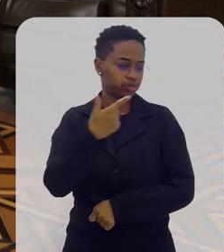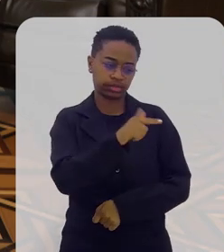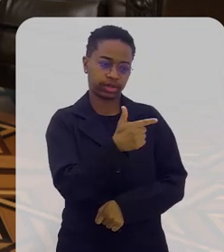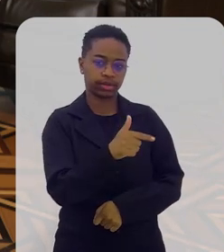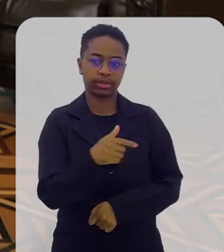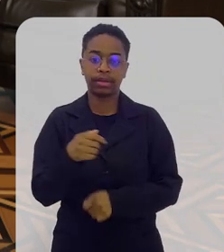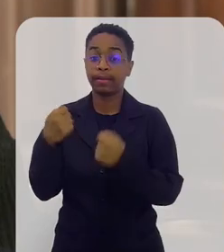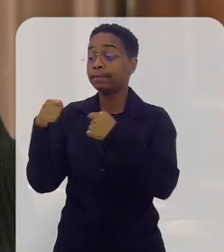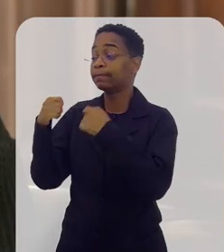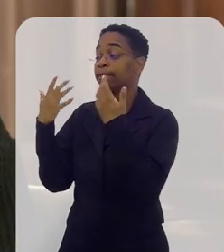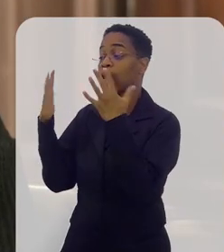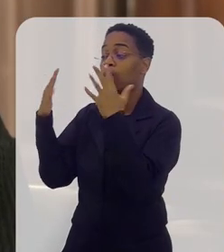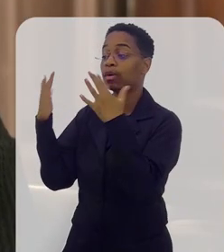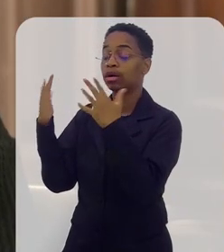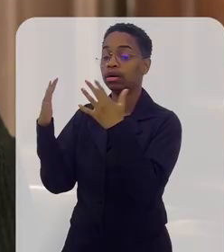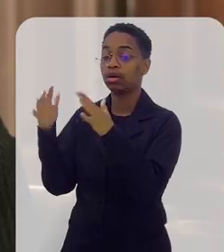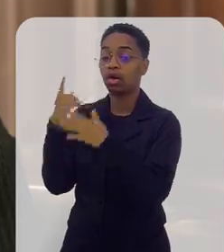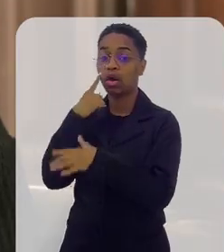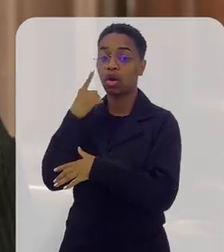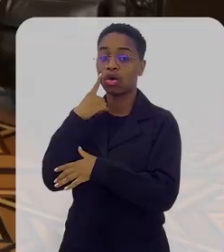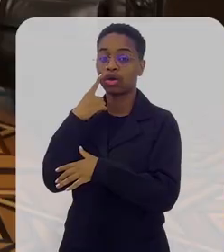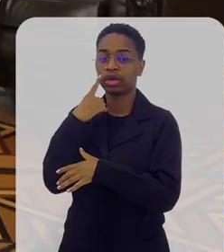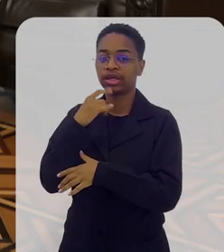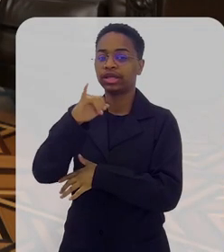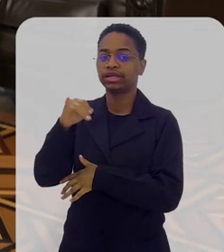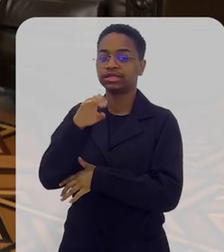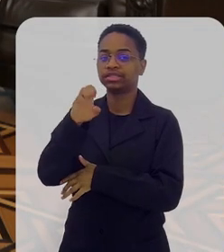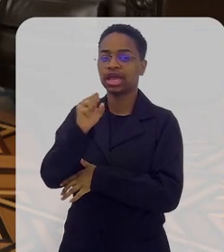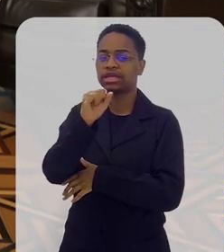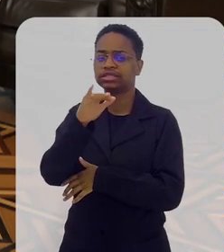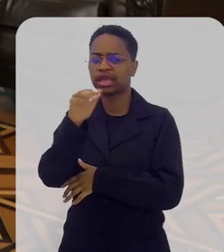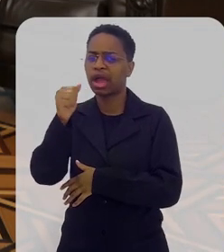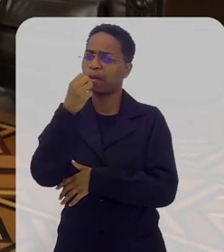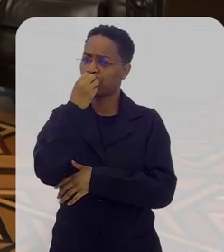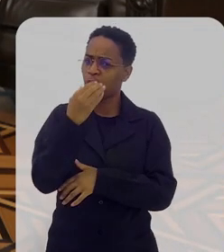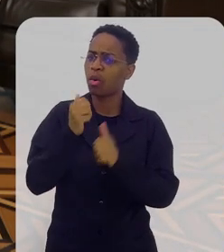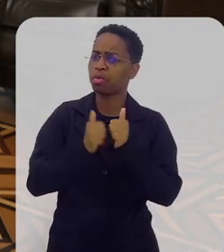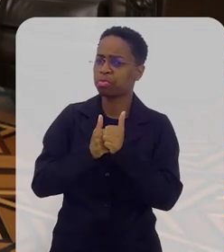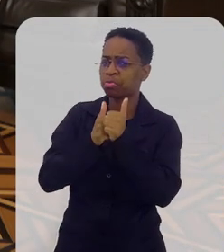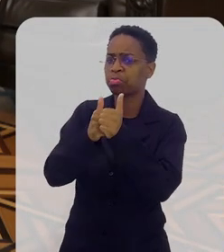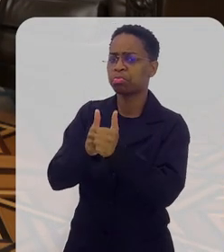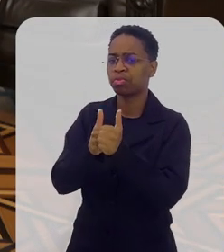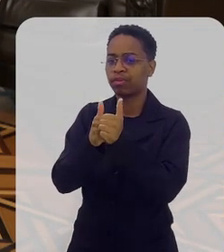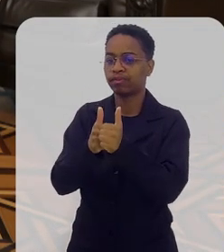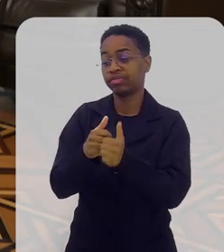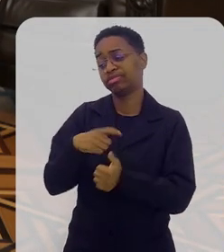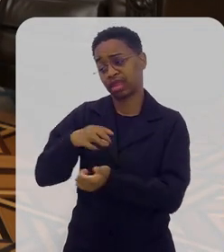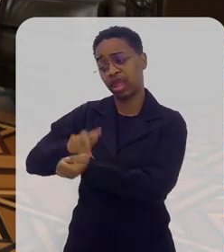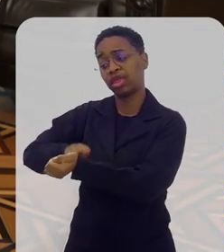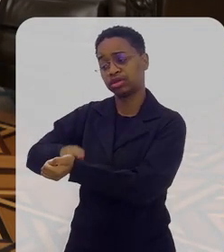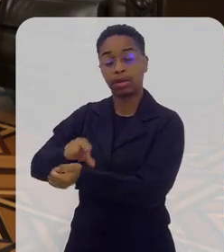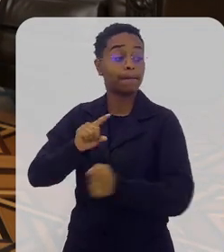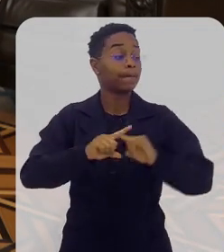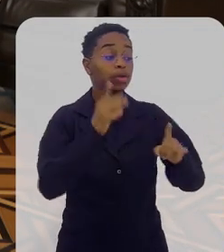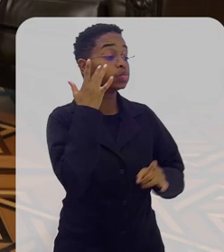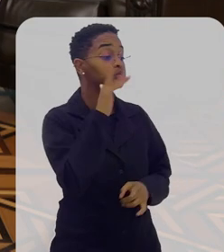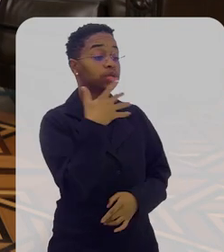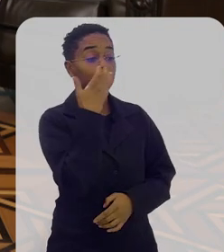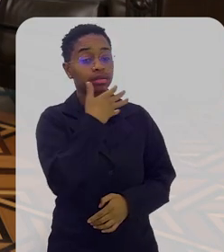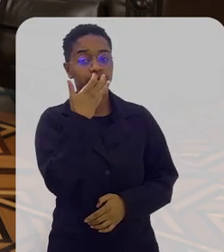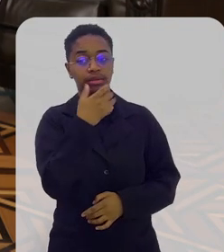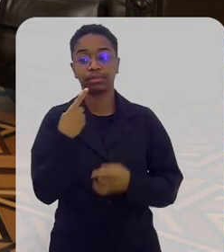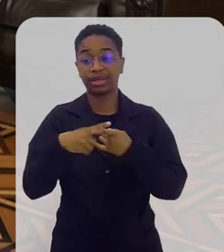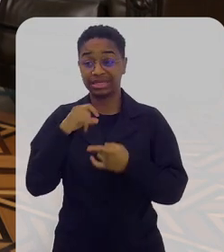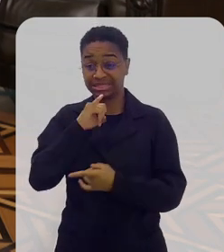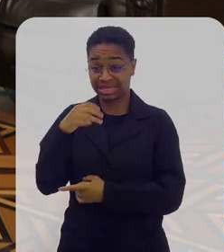palma. Bate palma. Bato palma. Jéssica é boa companheira. Ah, tem ritmo. Ah, mas não sei cantar. Quando eu